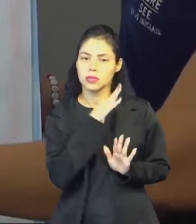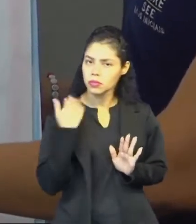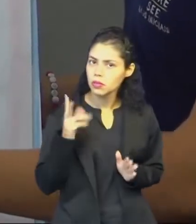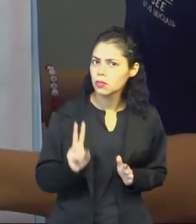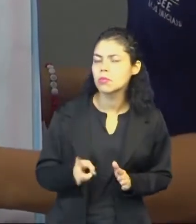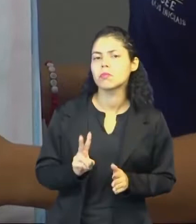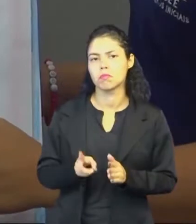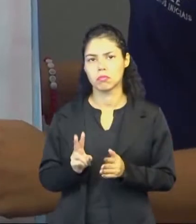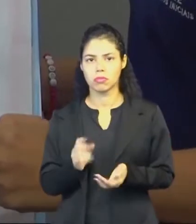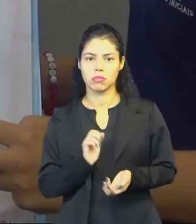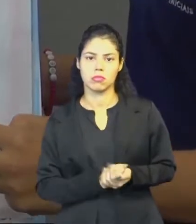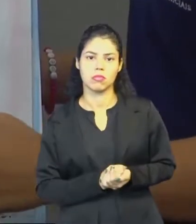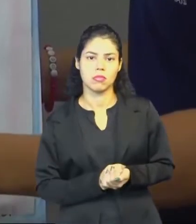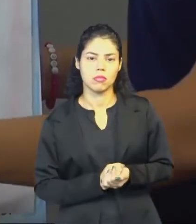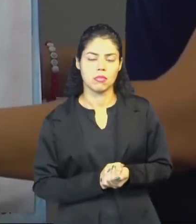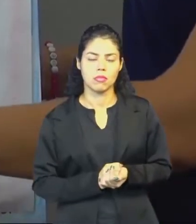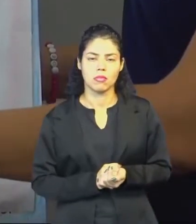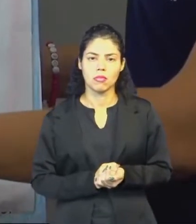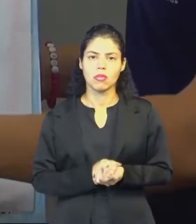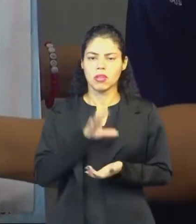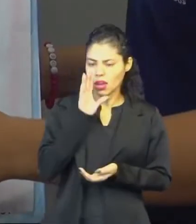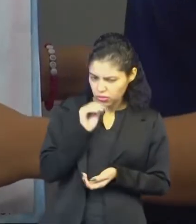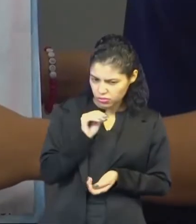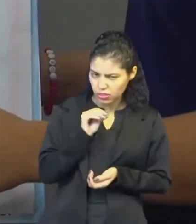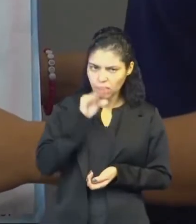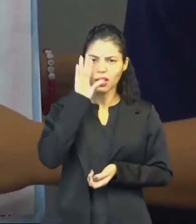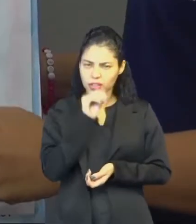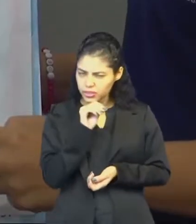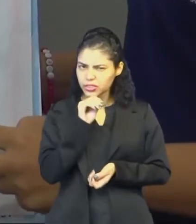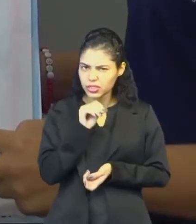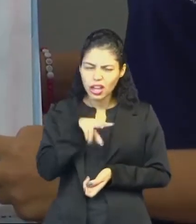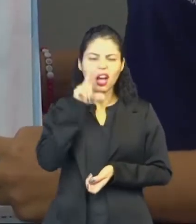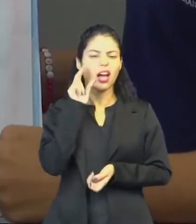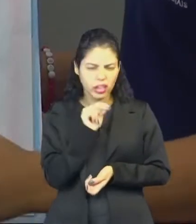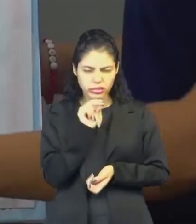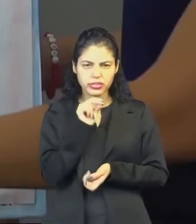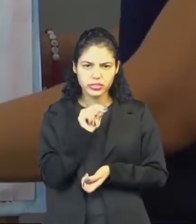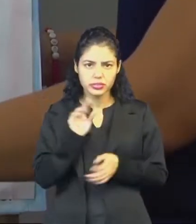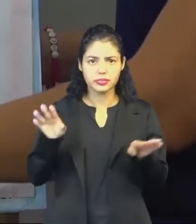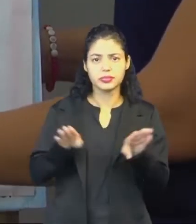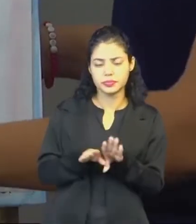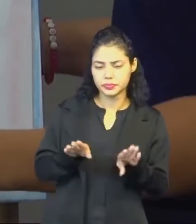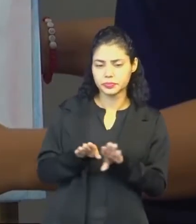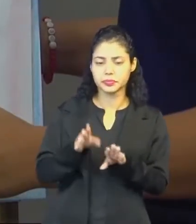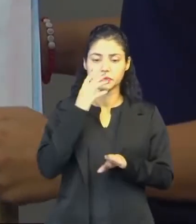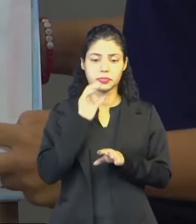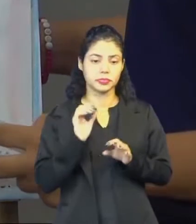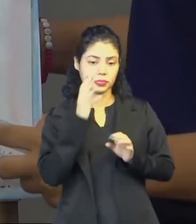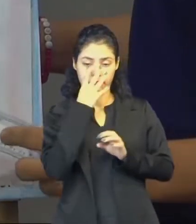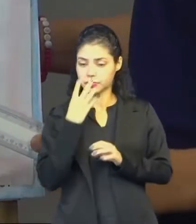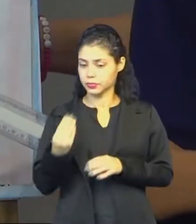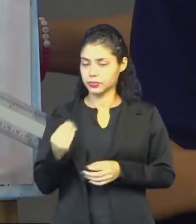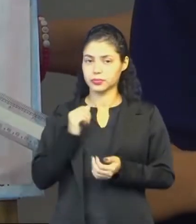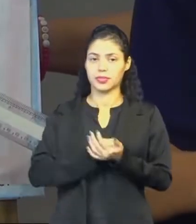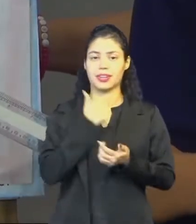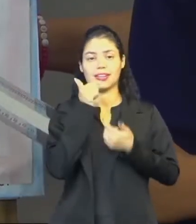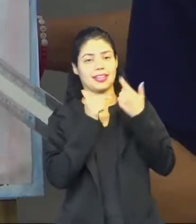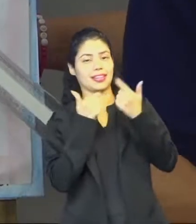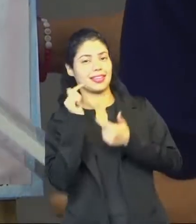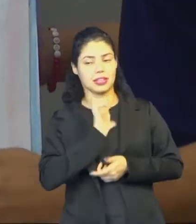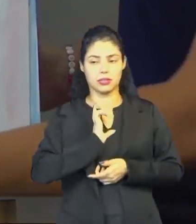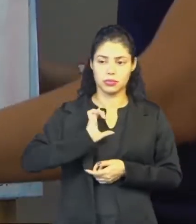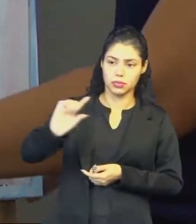morta mesmo. Então ela fez assim: "Atim! Atim! Atim!" A raposa deu uma risada e